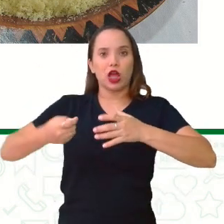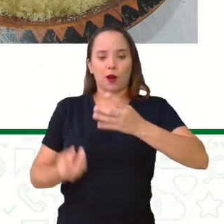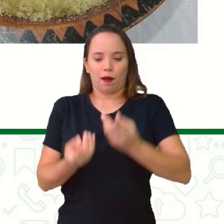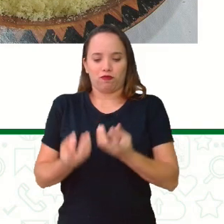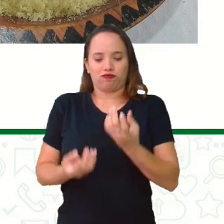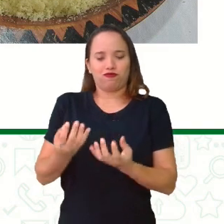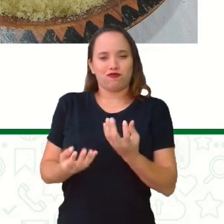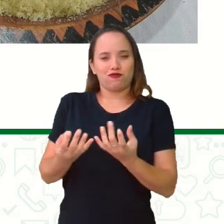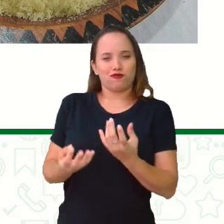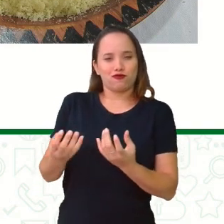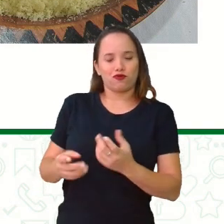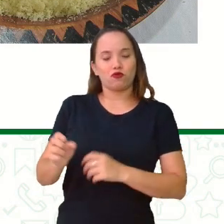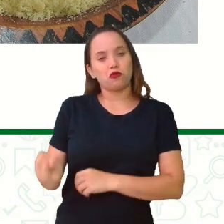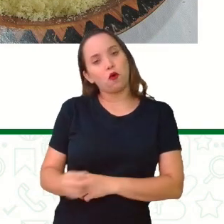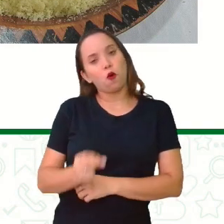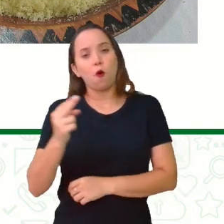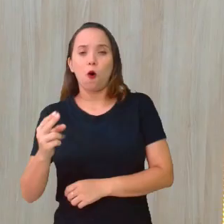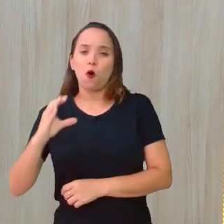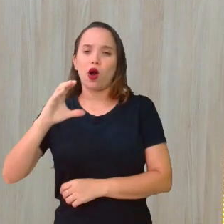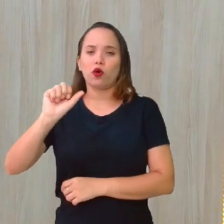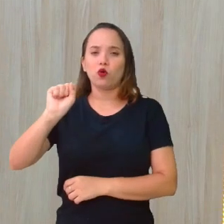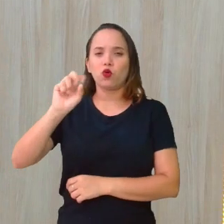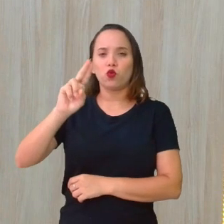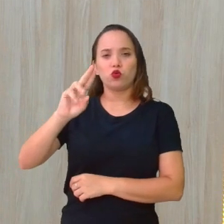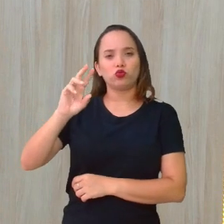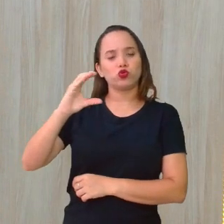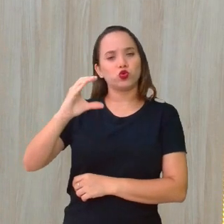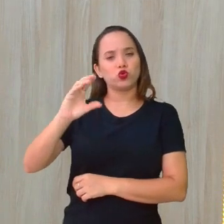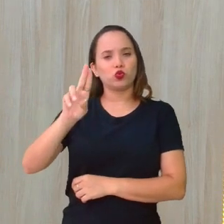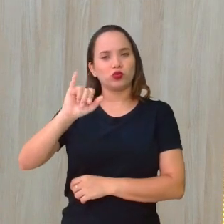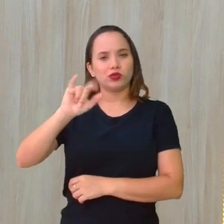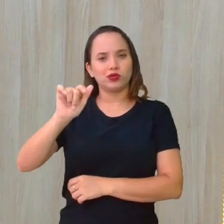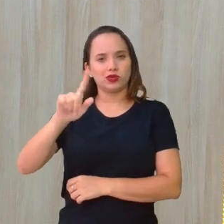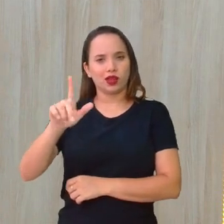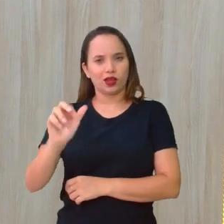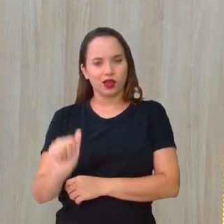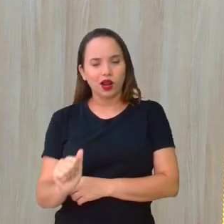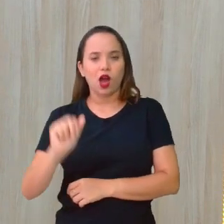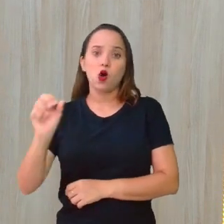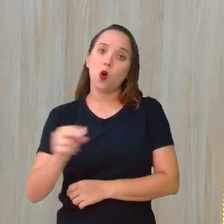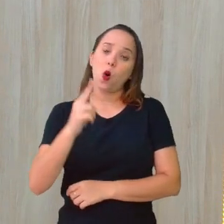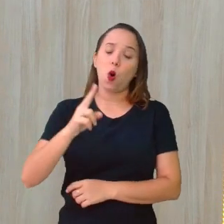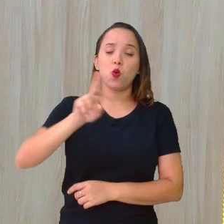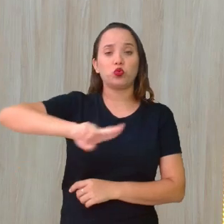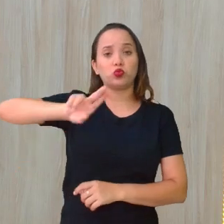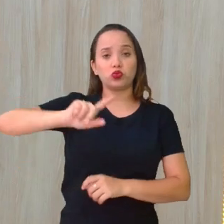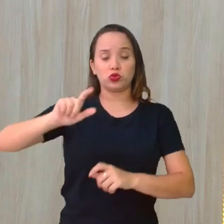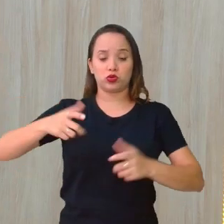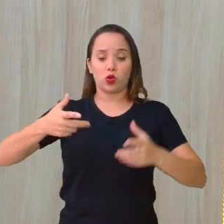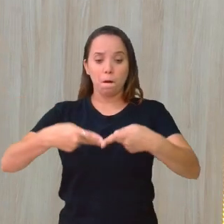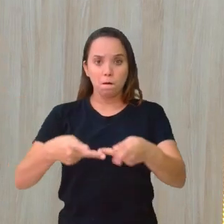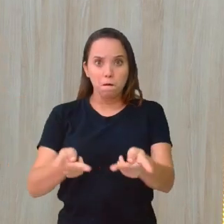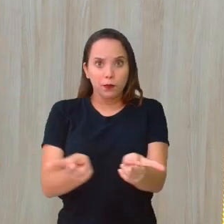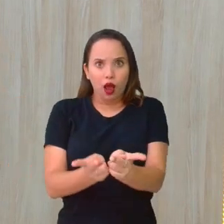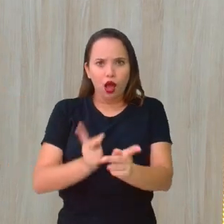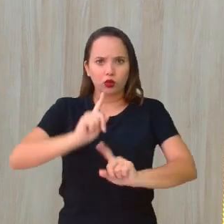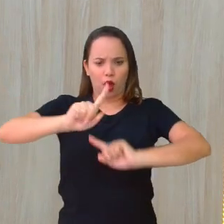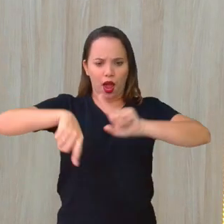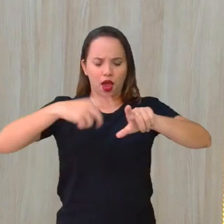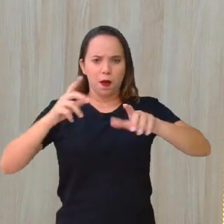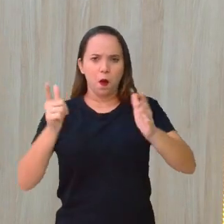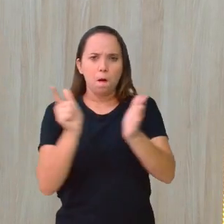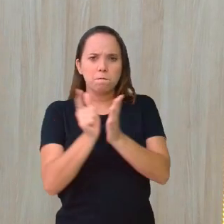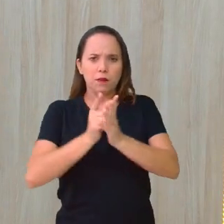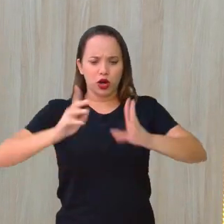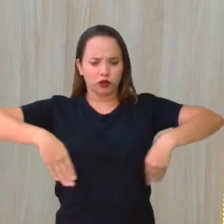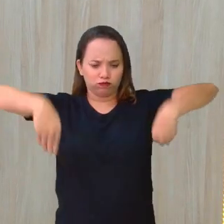Ou então tem gente que bota onde? Num pano, né, num prato, pega um pano, ó, amarra no prato, não é não? E bota